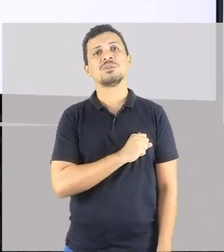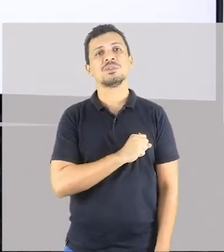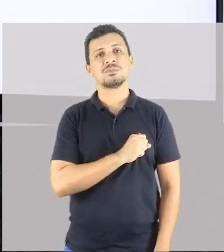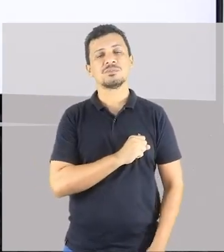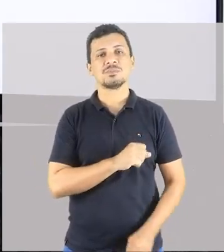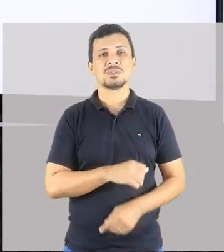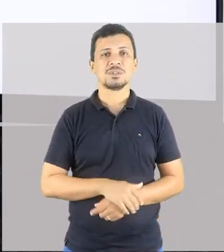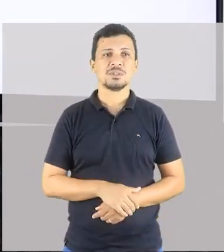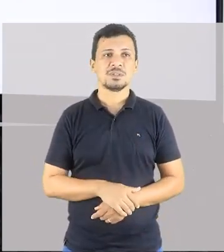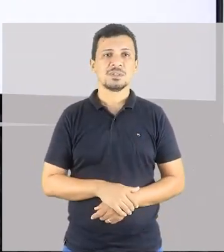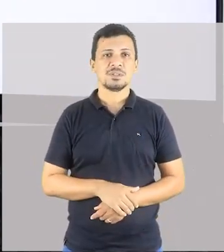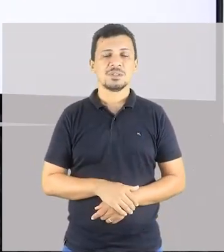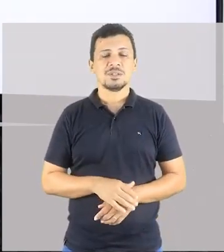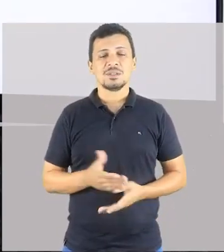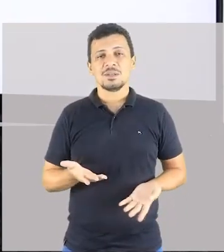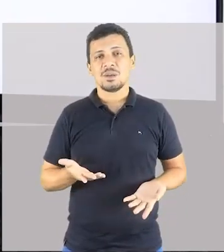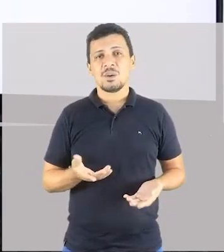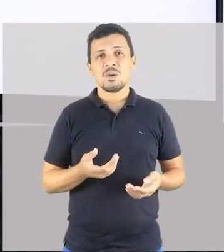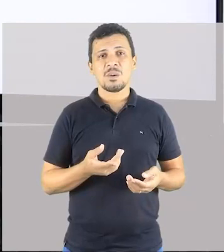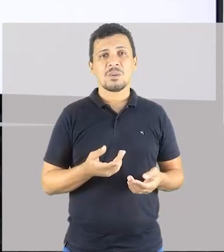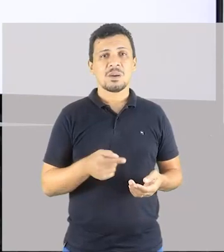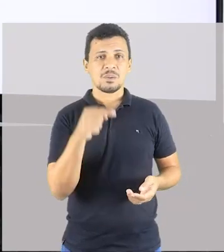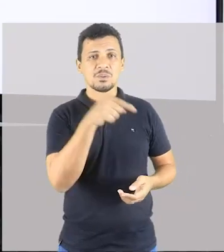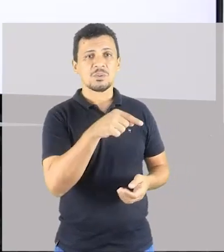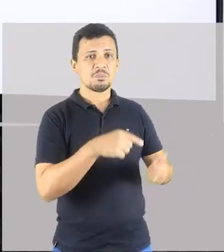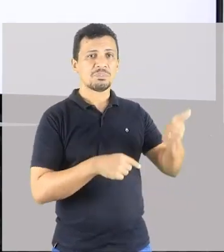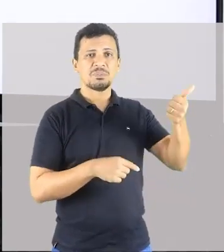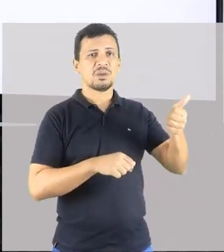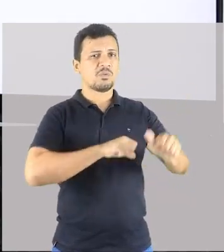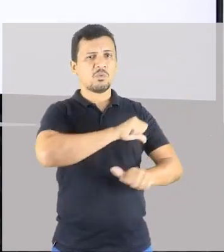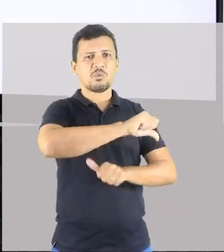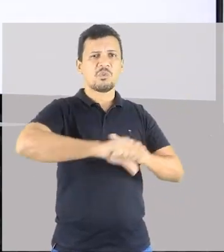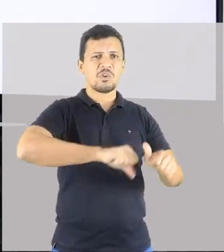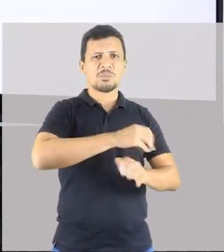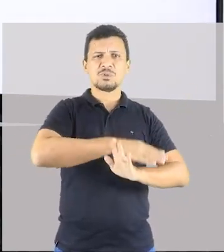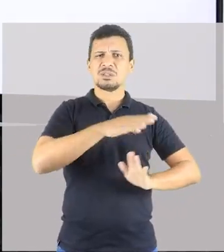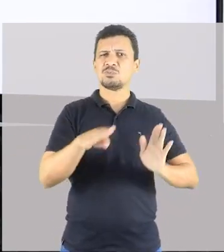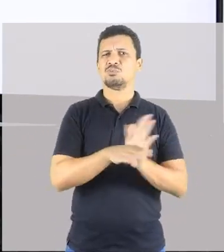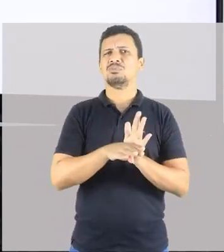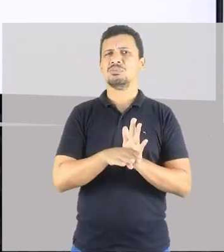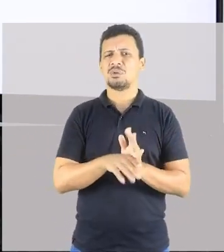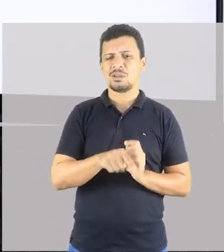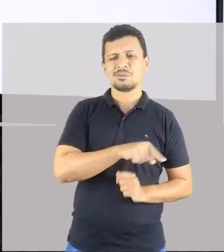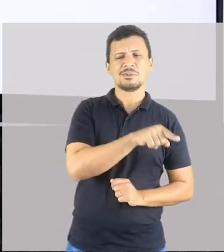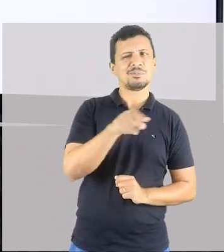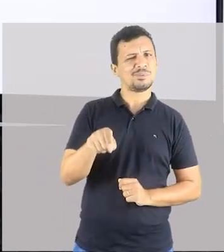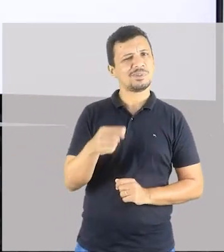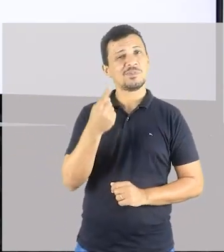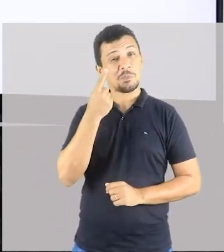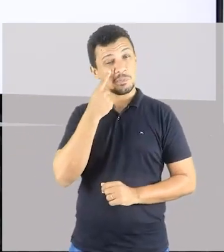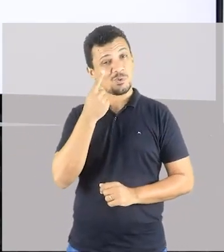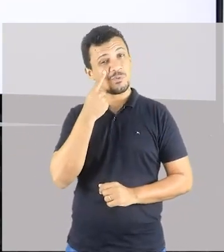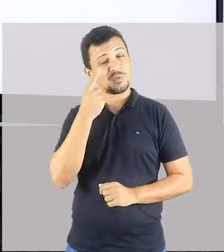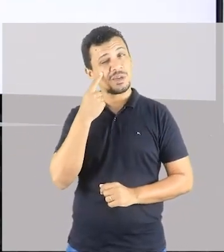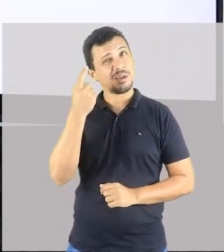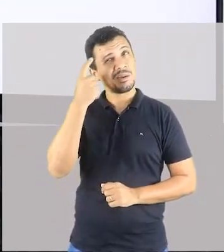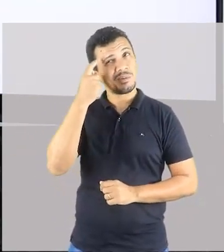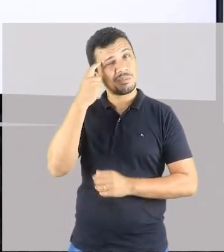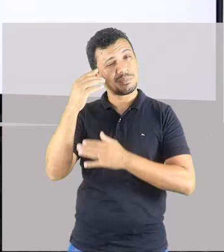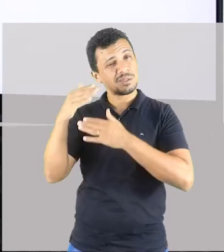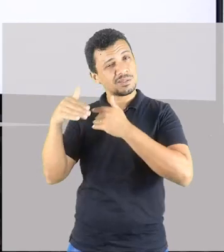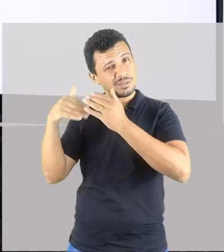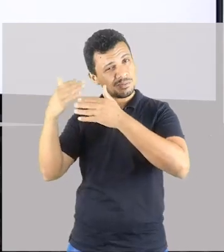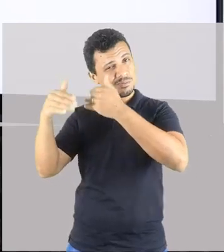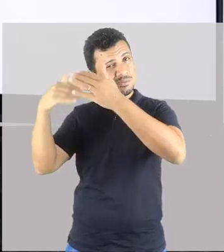mais ou menos assim. No primeiro momento, vamos romper com tudo. Mas depois, vamos ver, depois o amadurecimento vem? Não, vamos